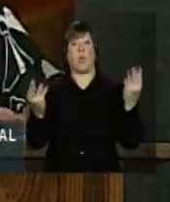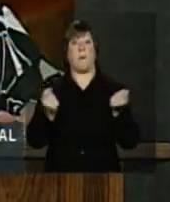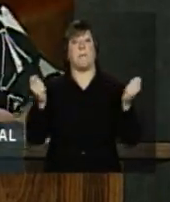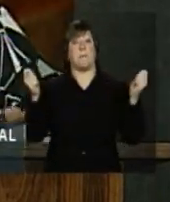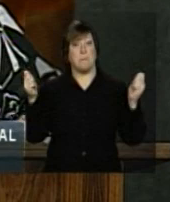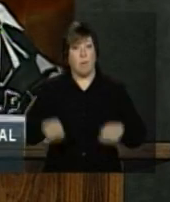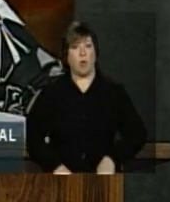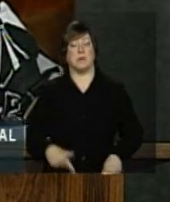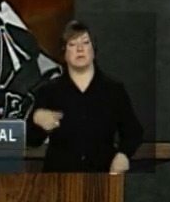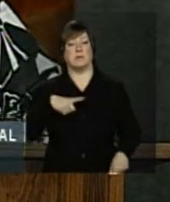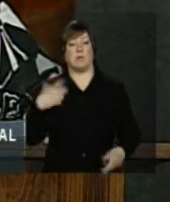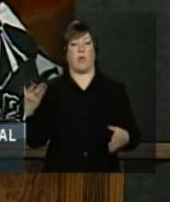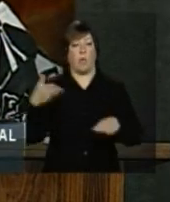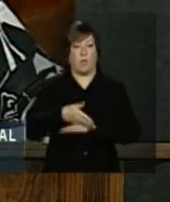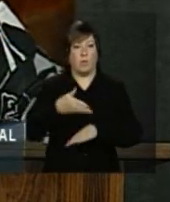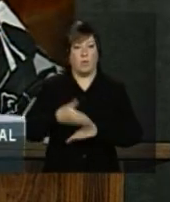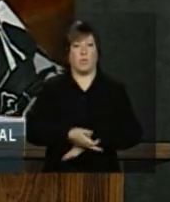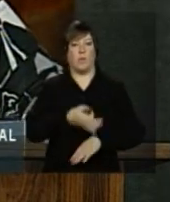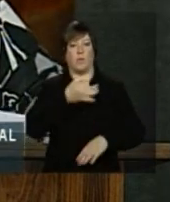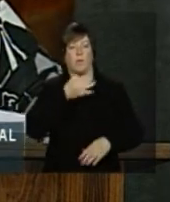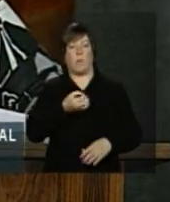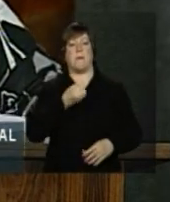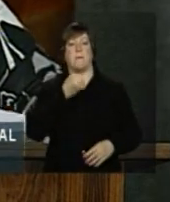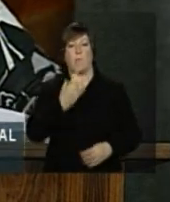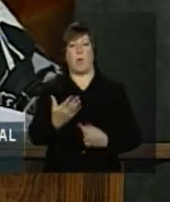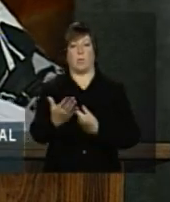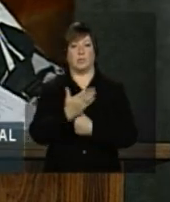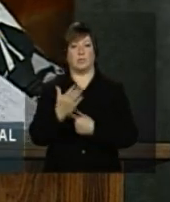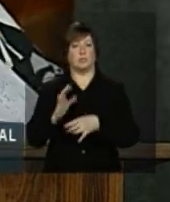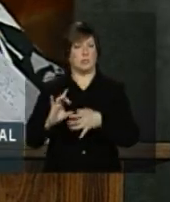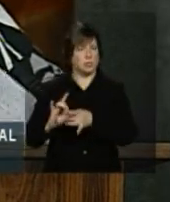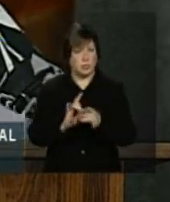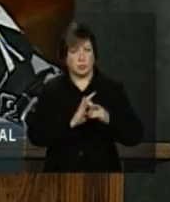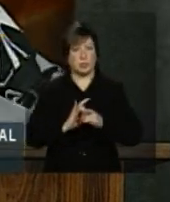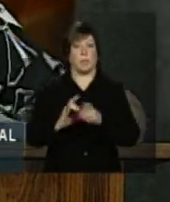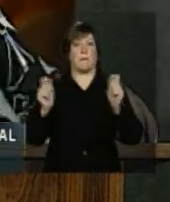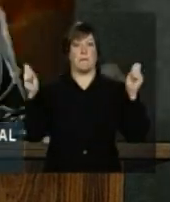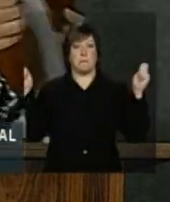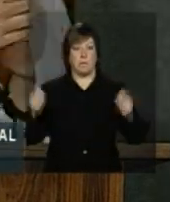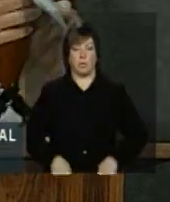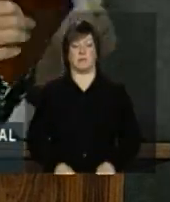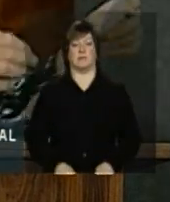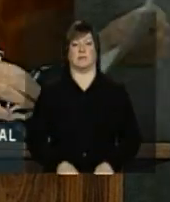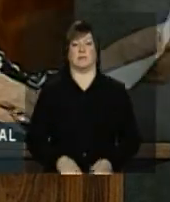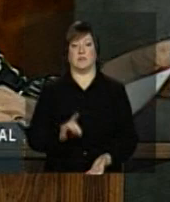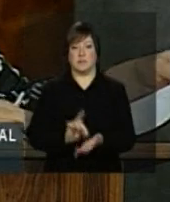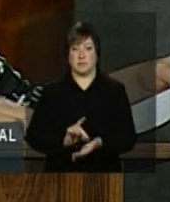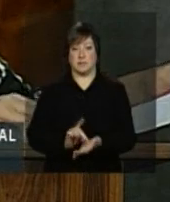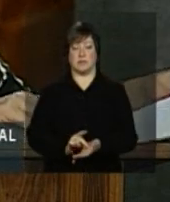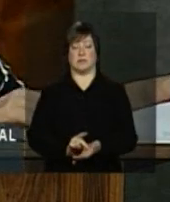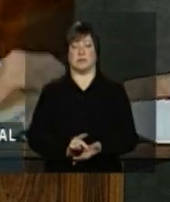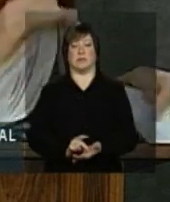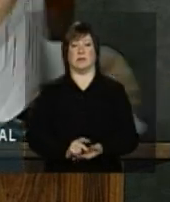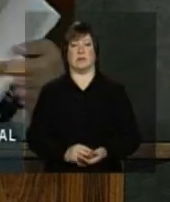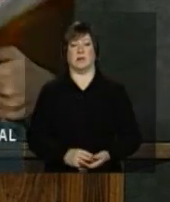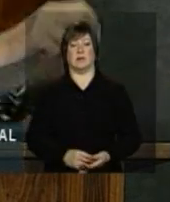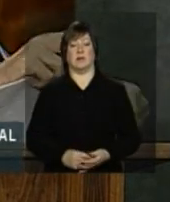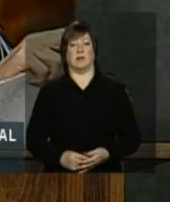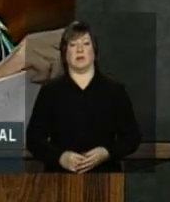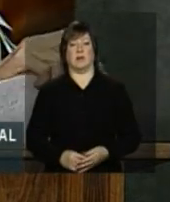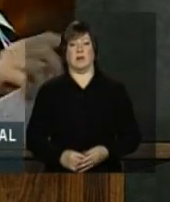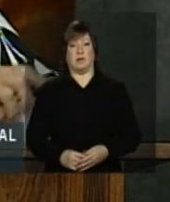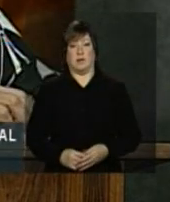ter uma participação efetiva e uma contribuição real para que a gente possa eh não só eh